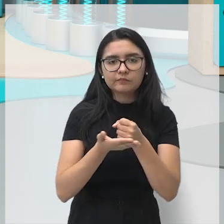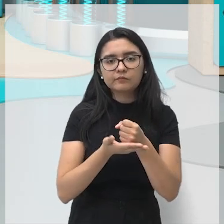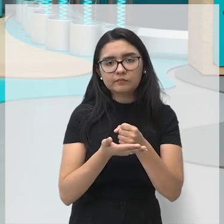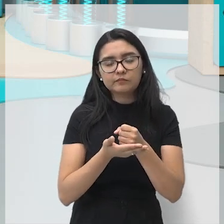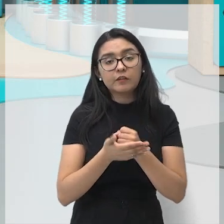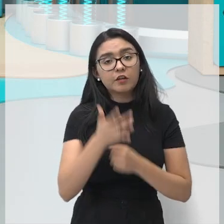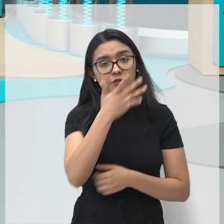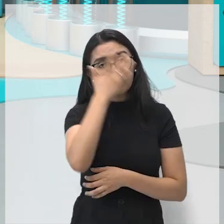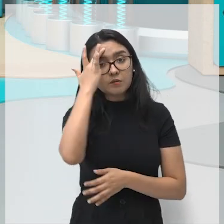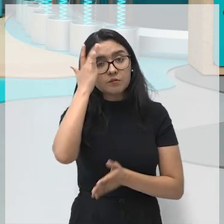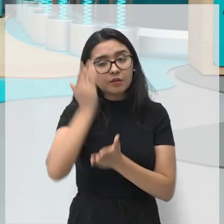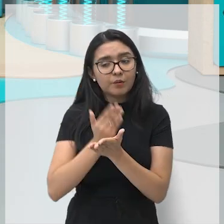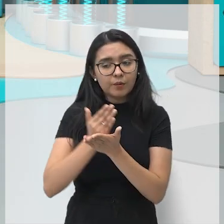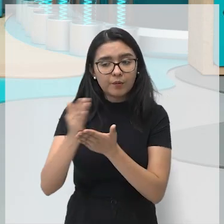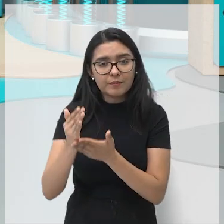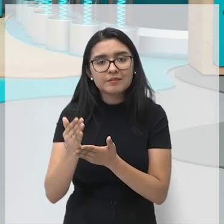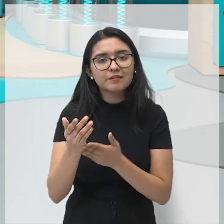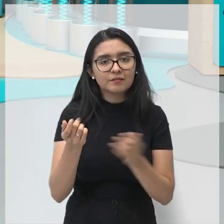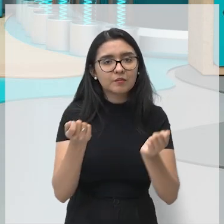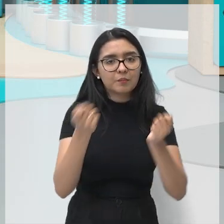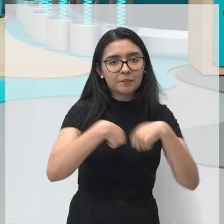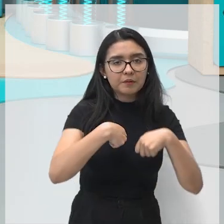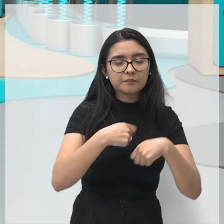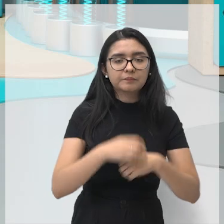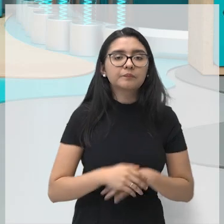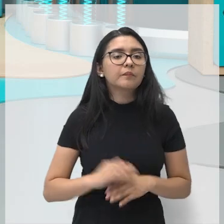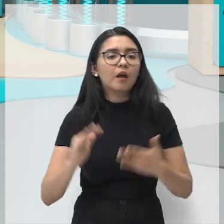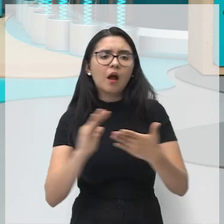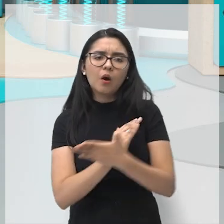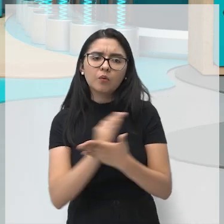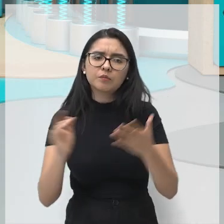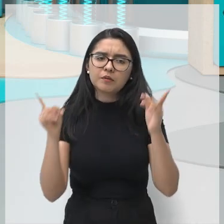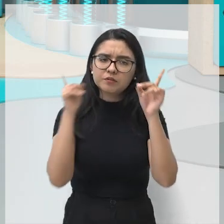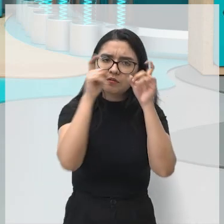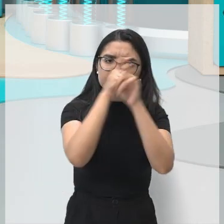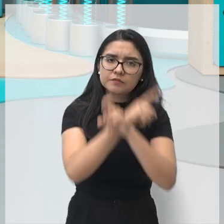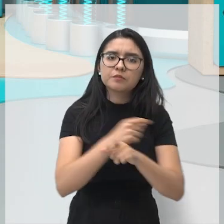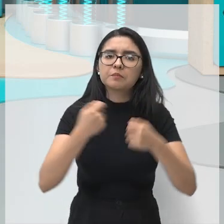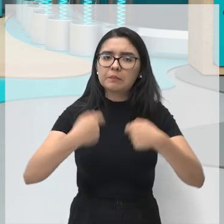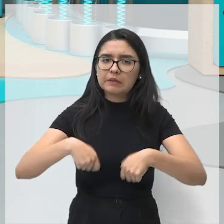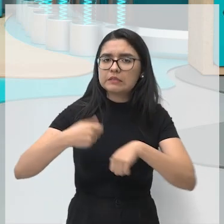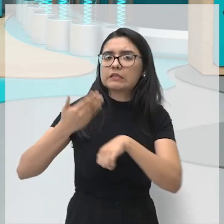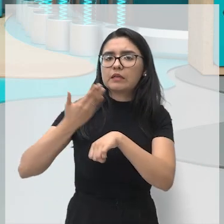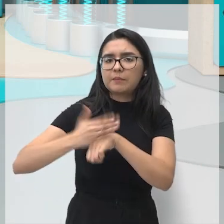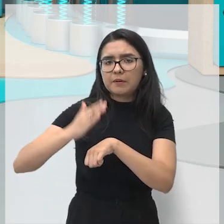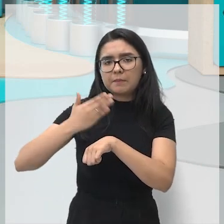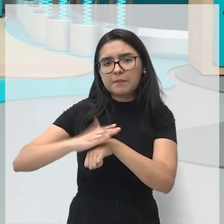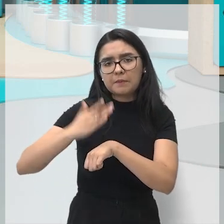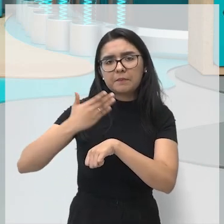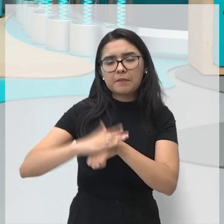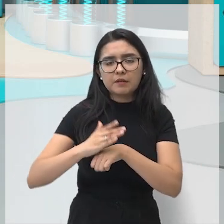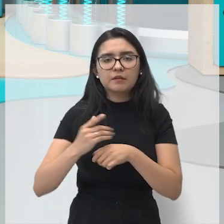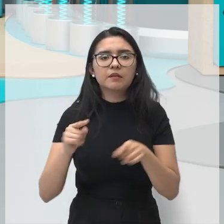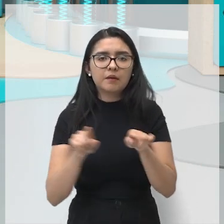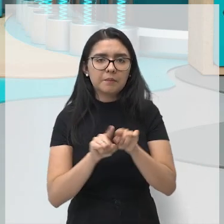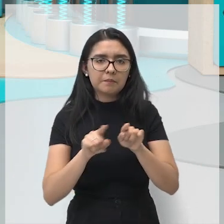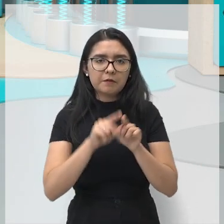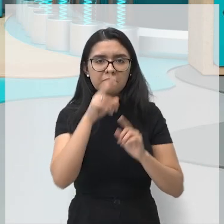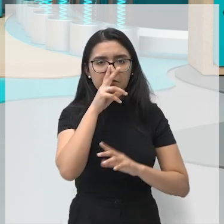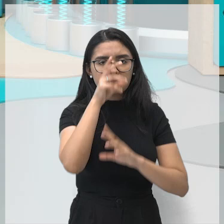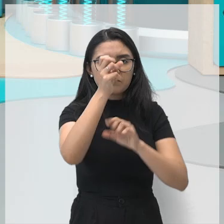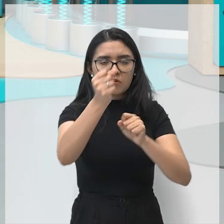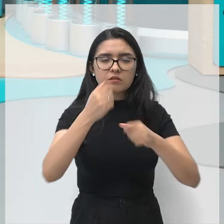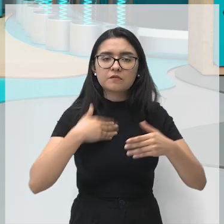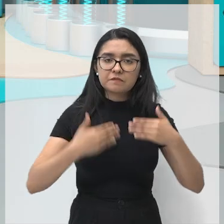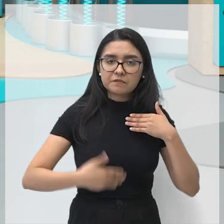por iniciantes, porém outros são mais elaborados e exigem um pouco mais de prática e condicionamento físico. Para